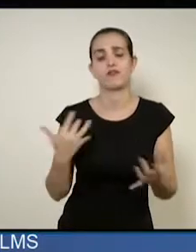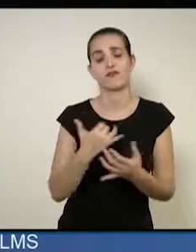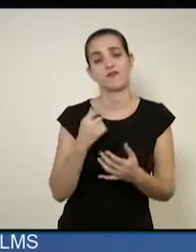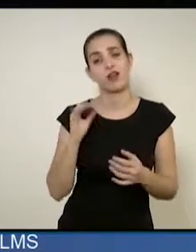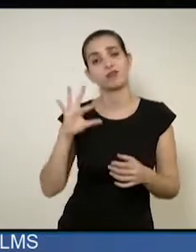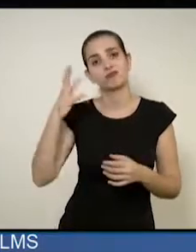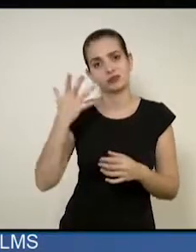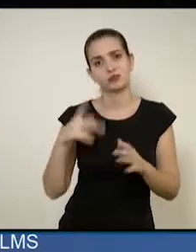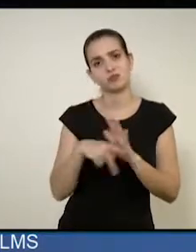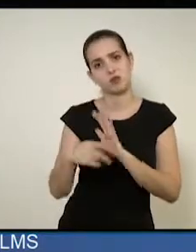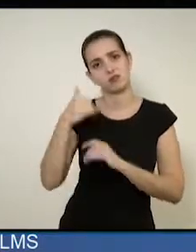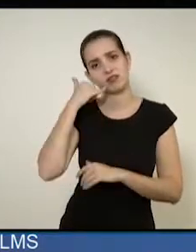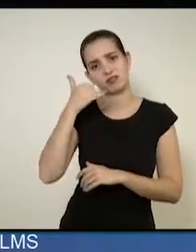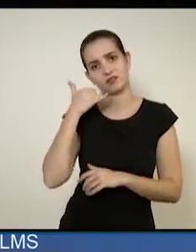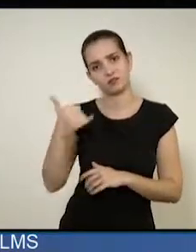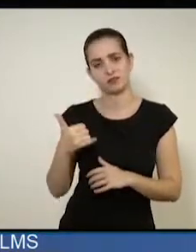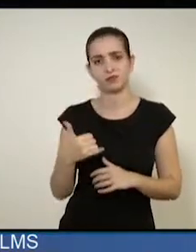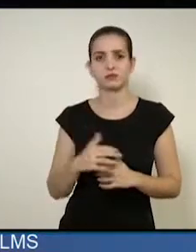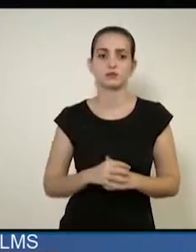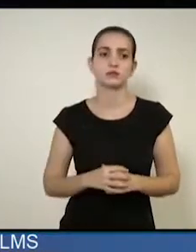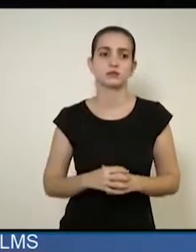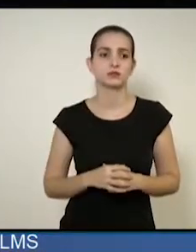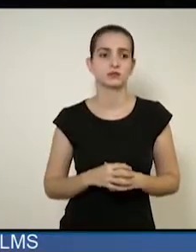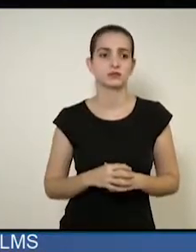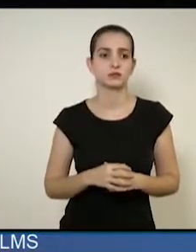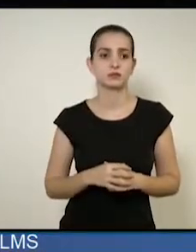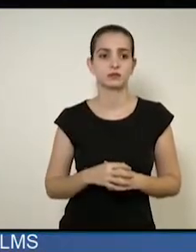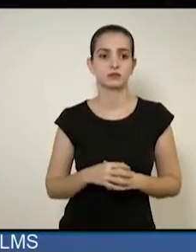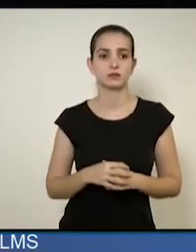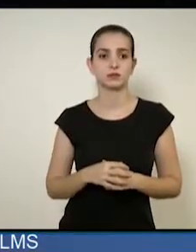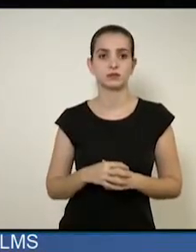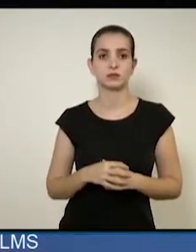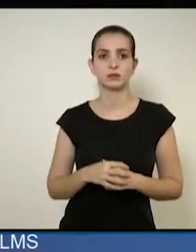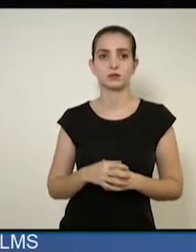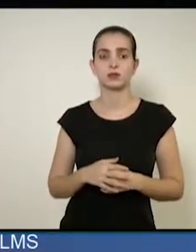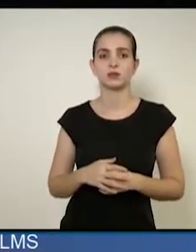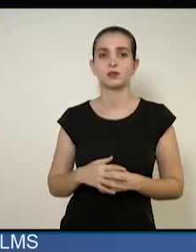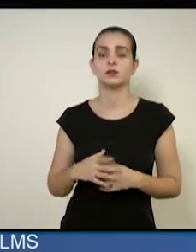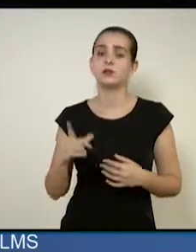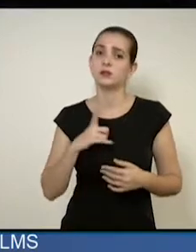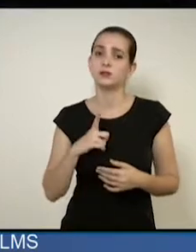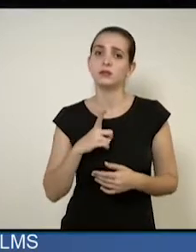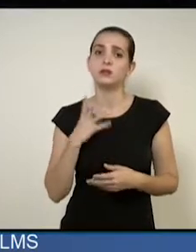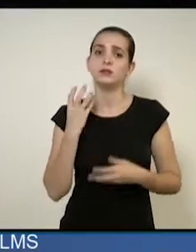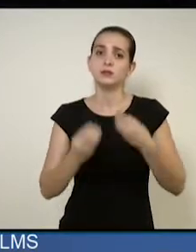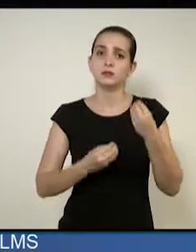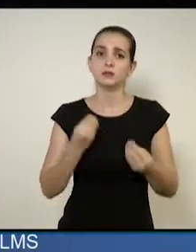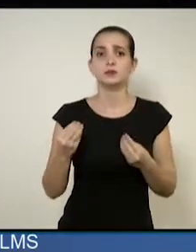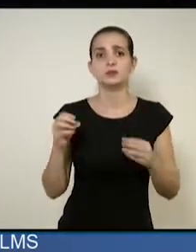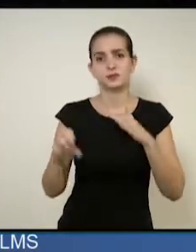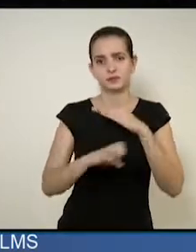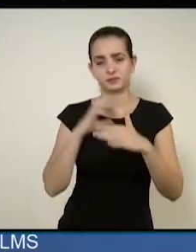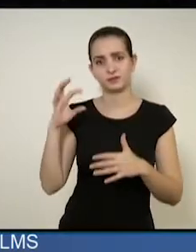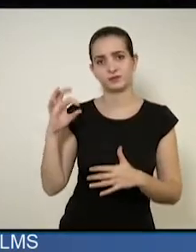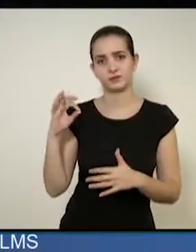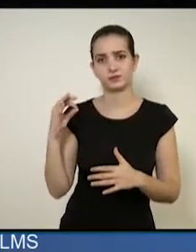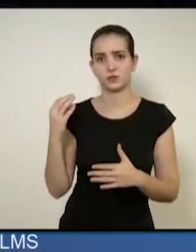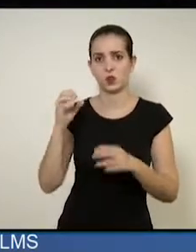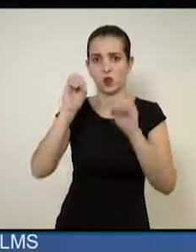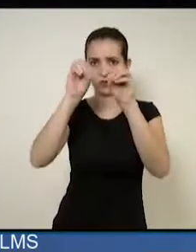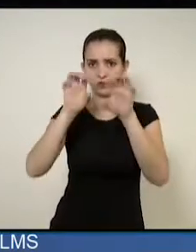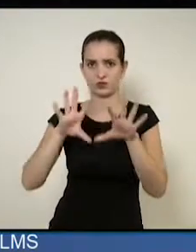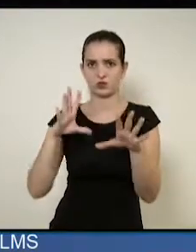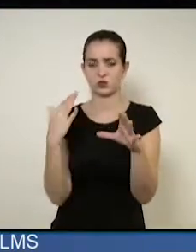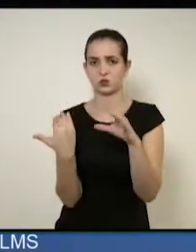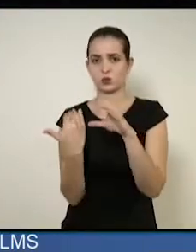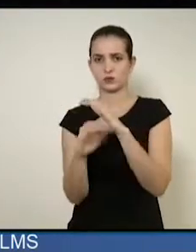à telefonia móvel. Mas mais ainda eu quero ler, porque é público, a forma como a Claro encaminhou o ofício.